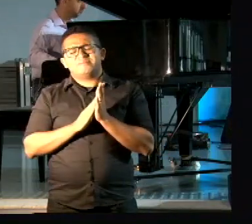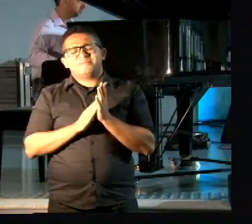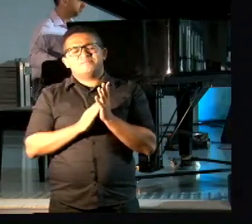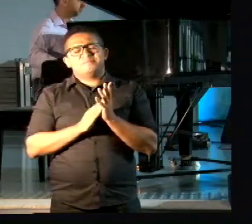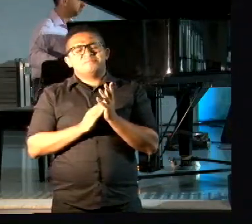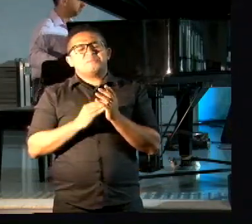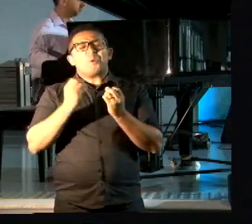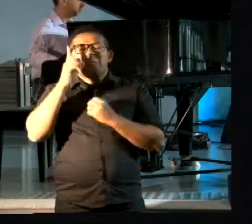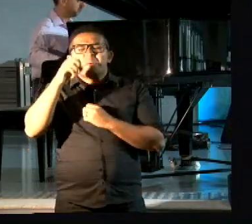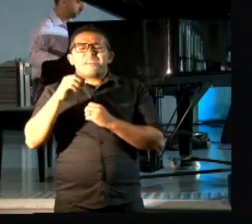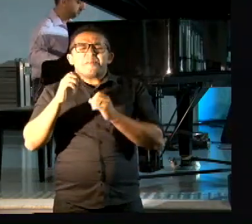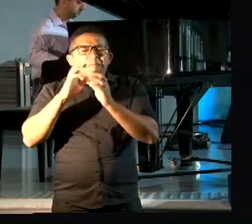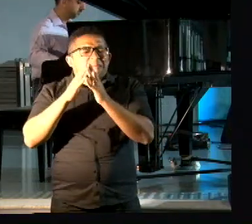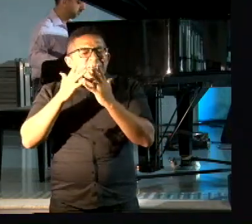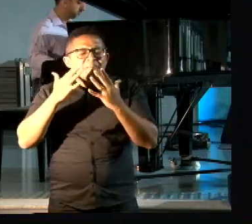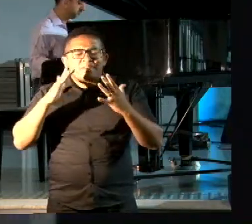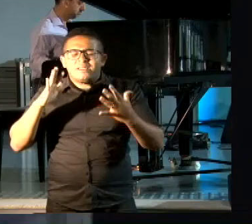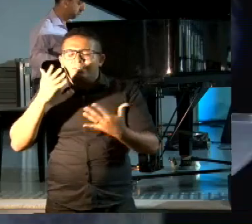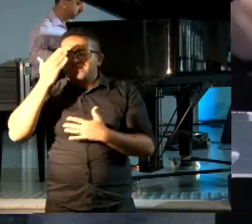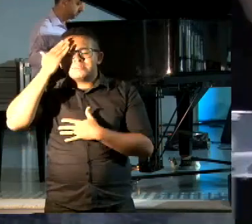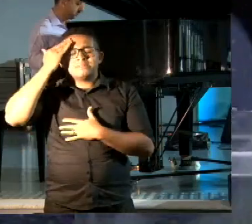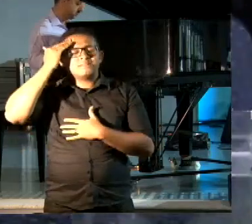Como é maravilhoso saber